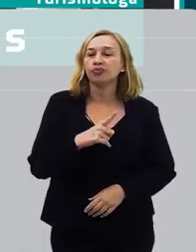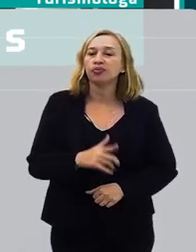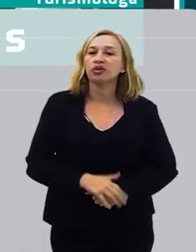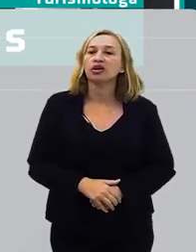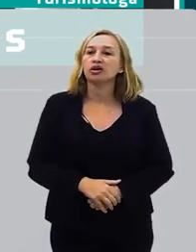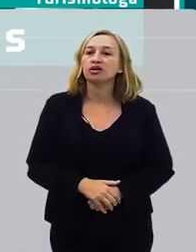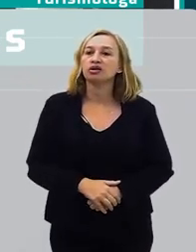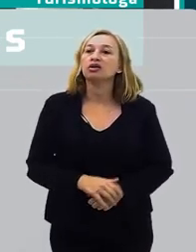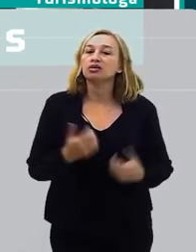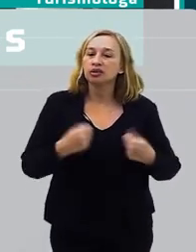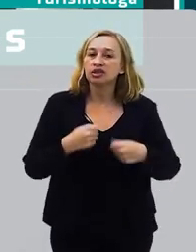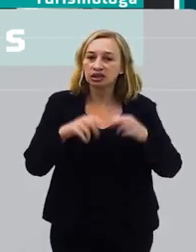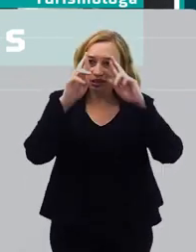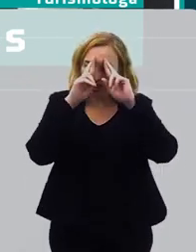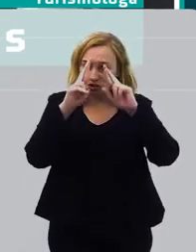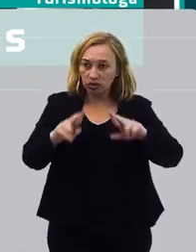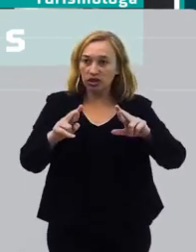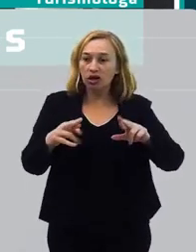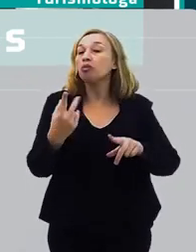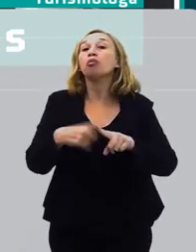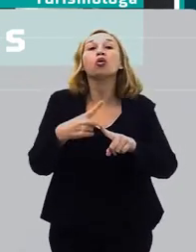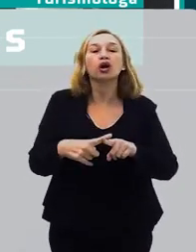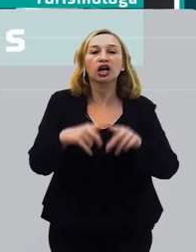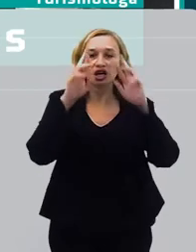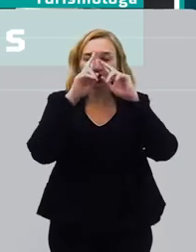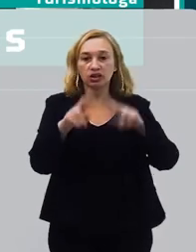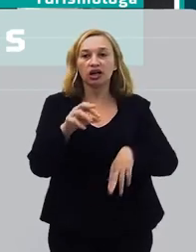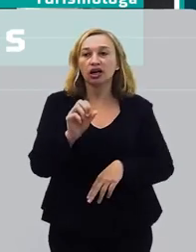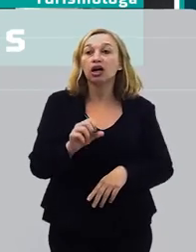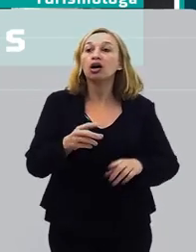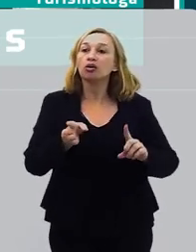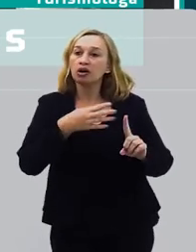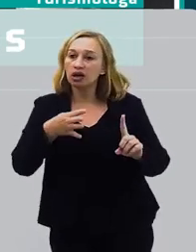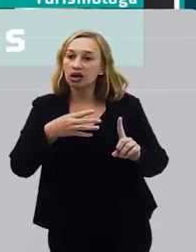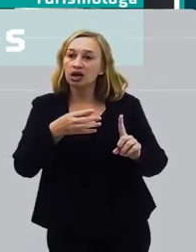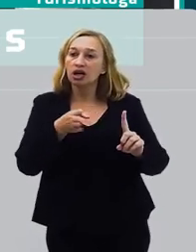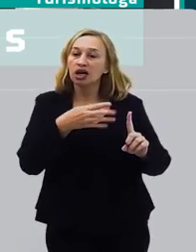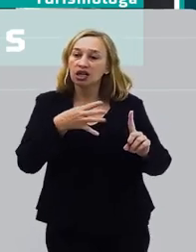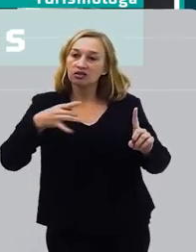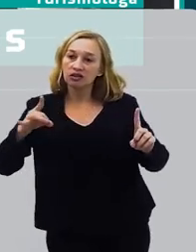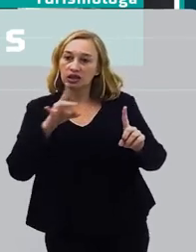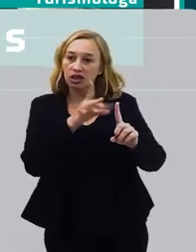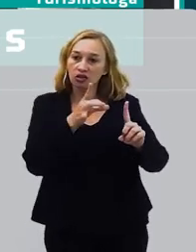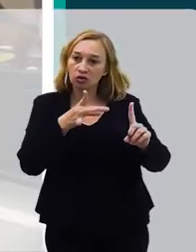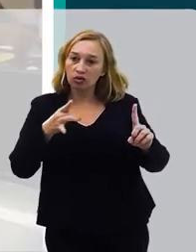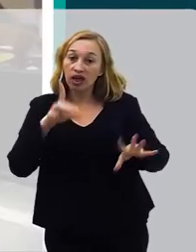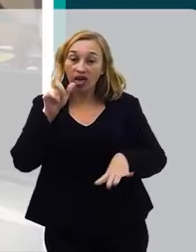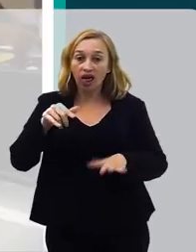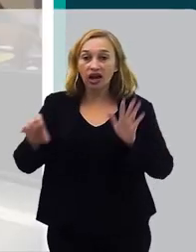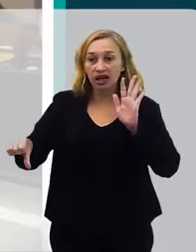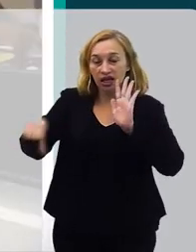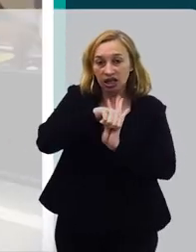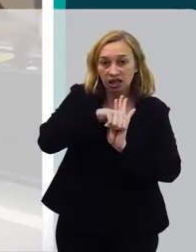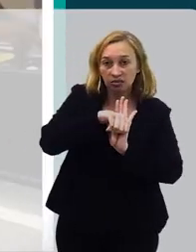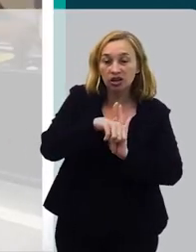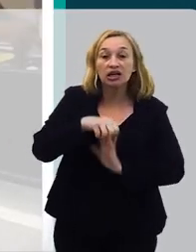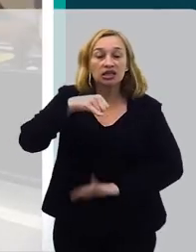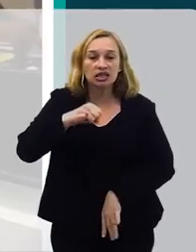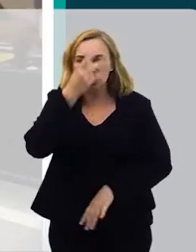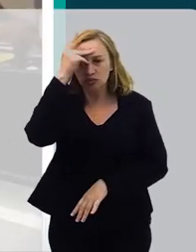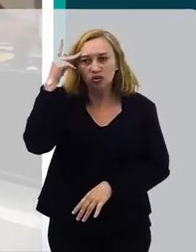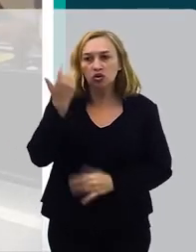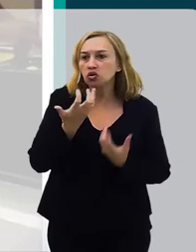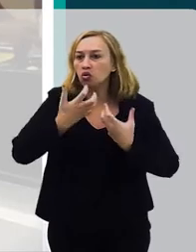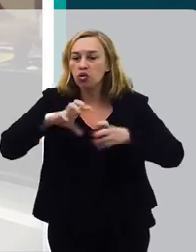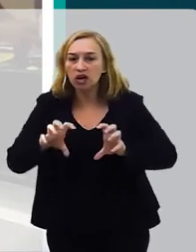conscientizar de que devem respeitar. E por que devem? Que a LGBTfobia é crime, né? Então, se as pessoas